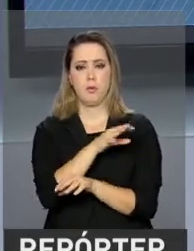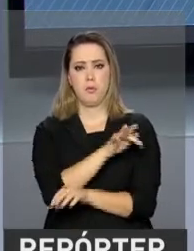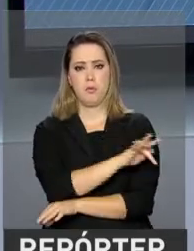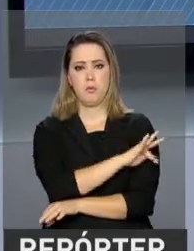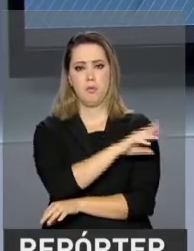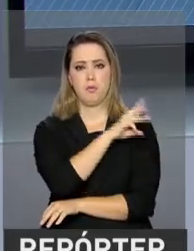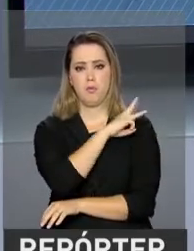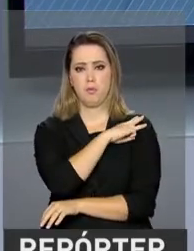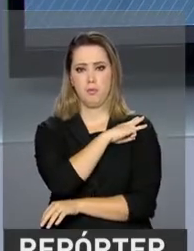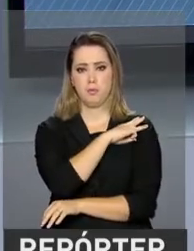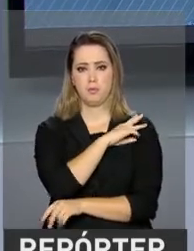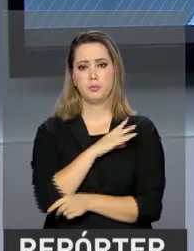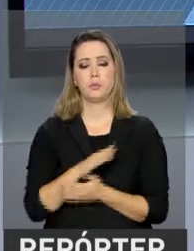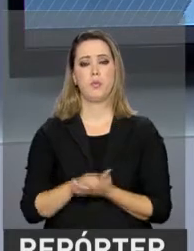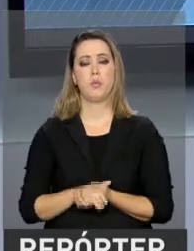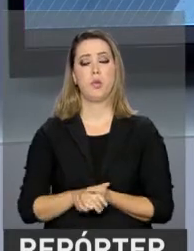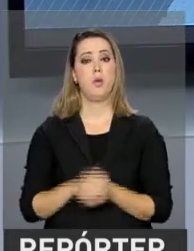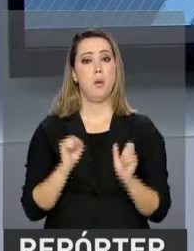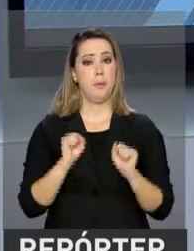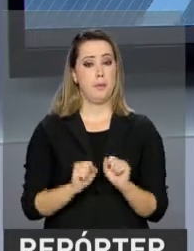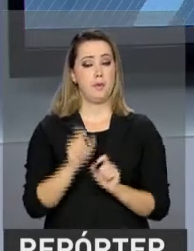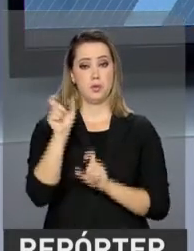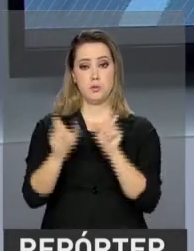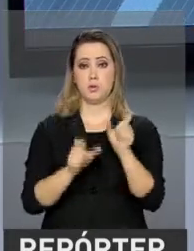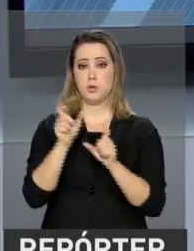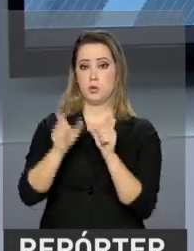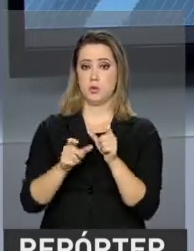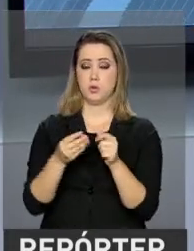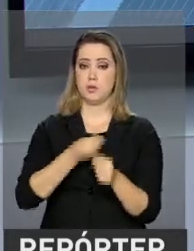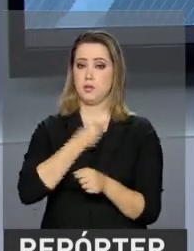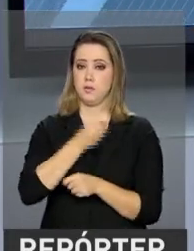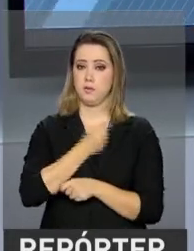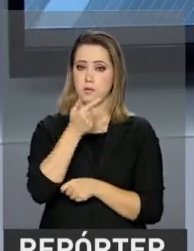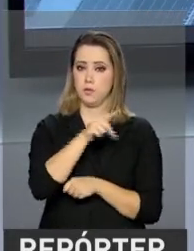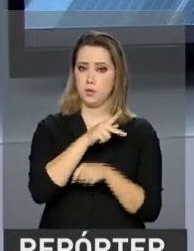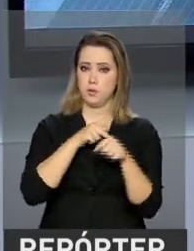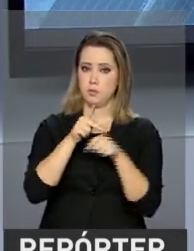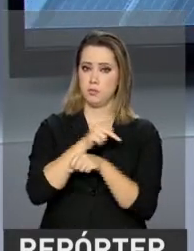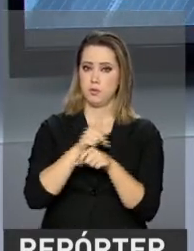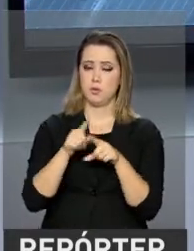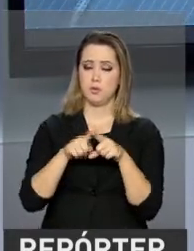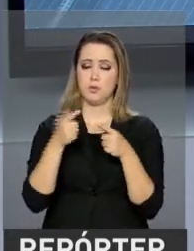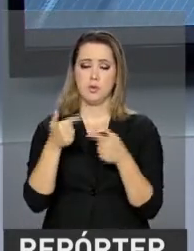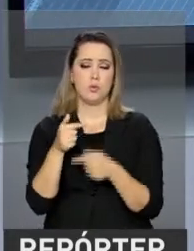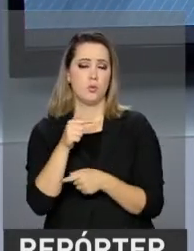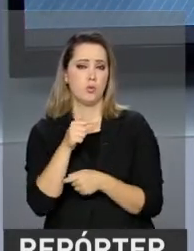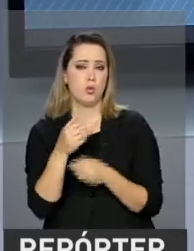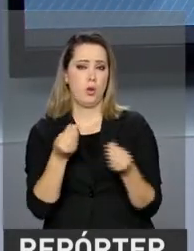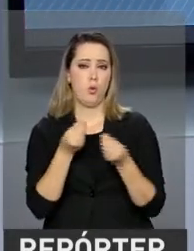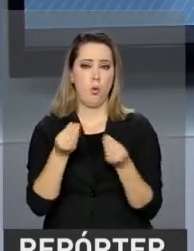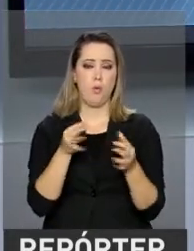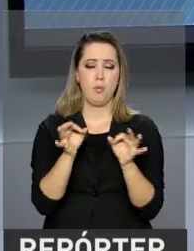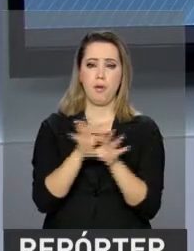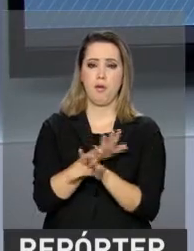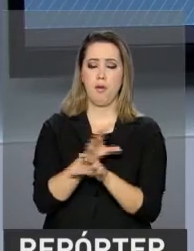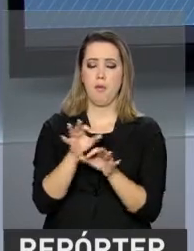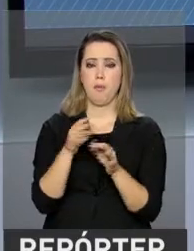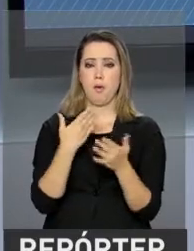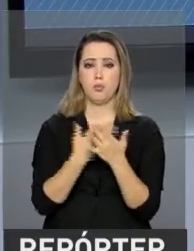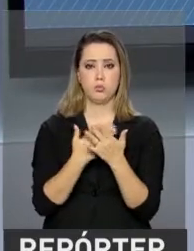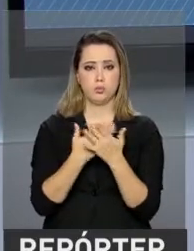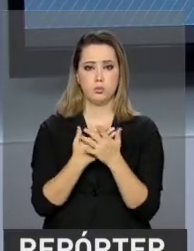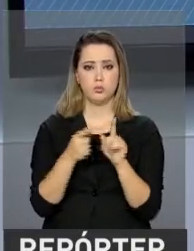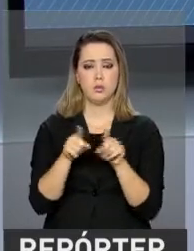ou do ensino médio podem participar os residentes no exterior que não tiveram a oportunidade de concluir os estudos